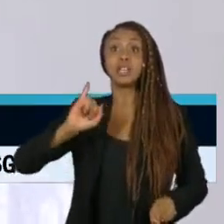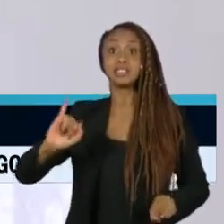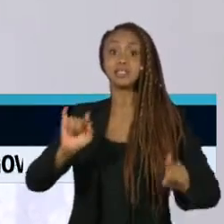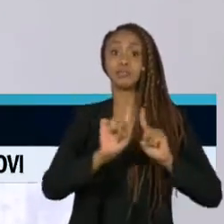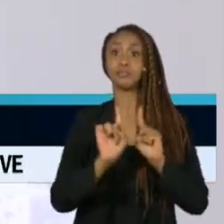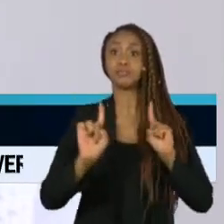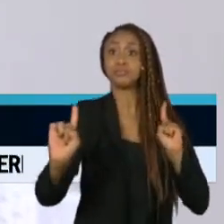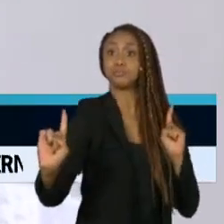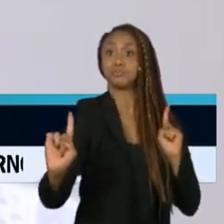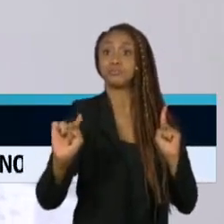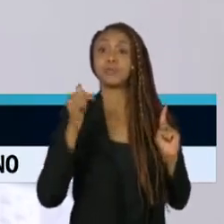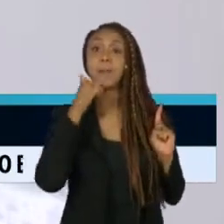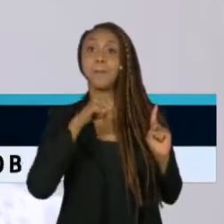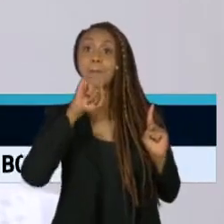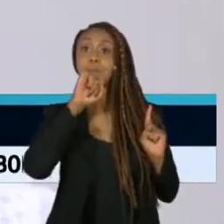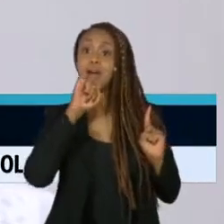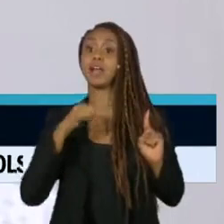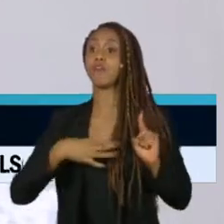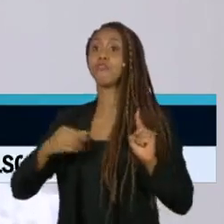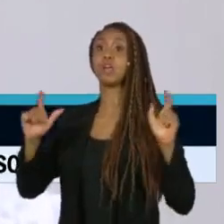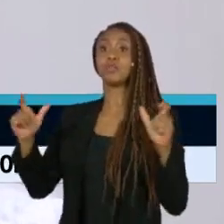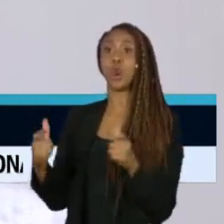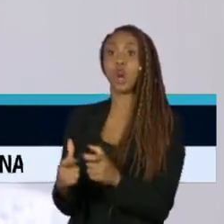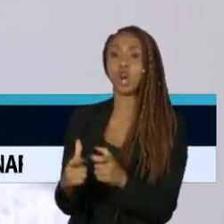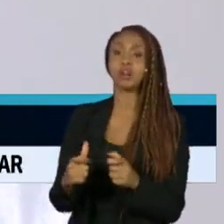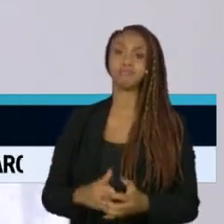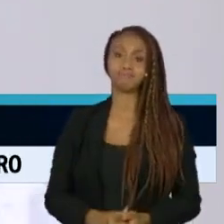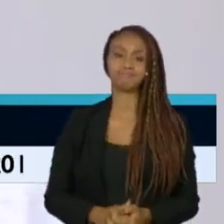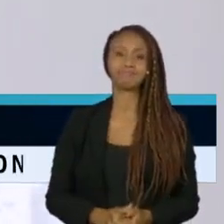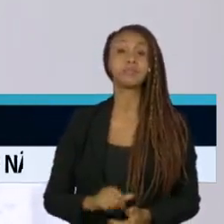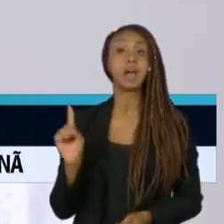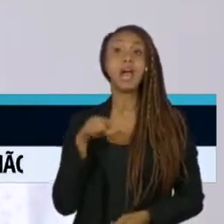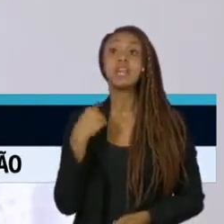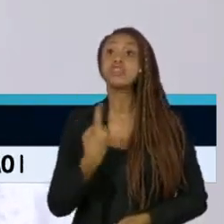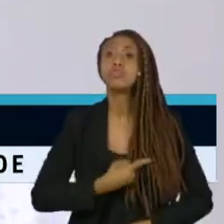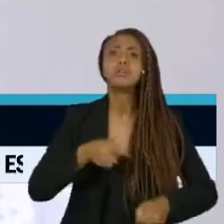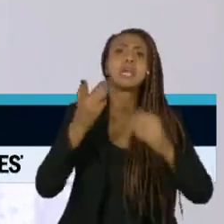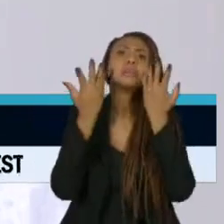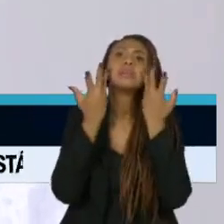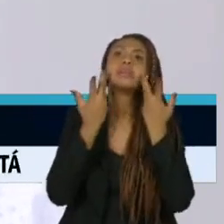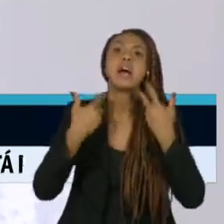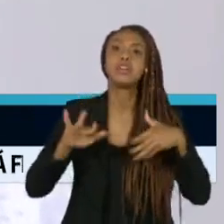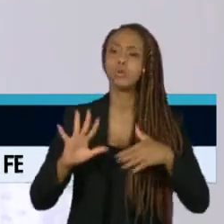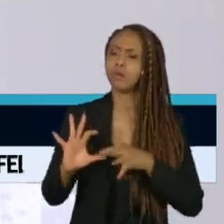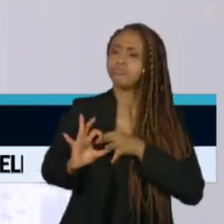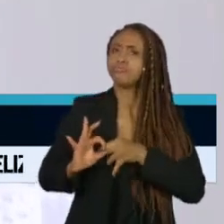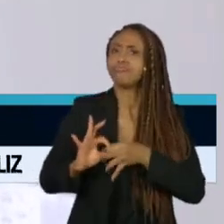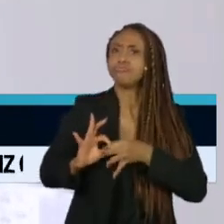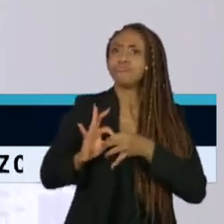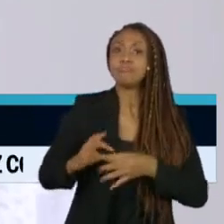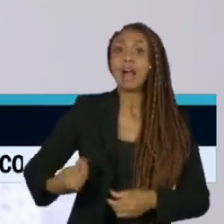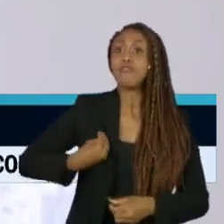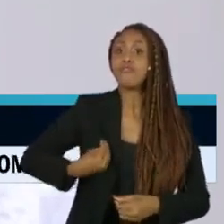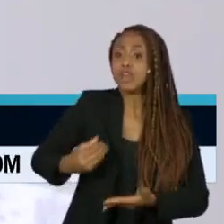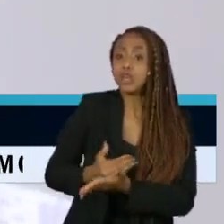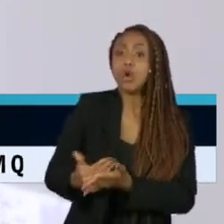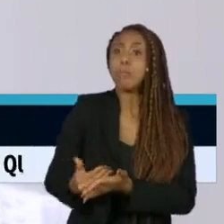trouxe a nossa natureza vincular. Os primeiros significados da vida é a